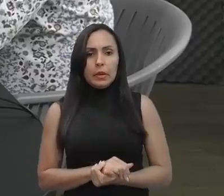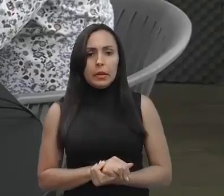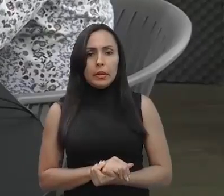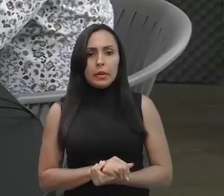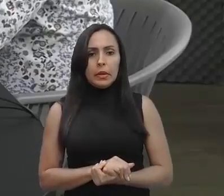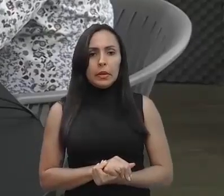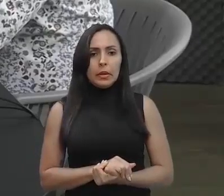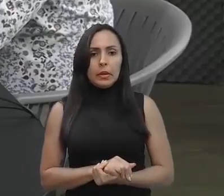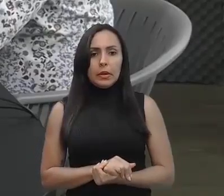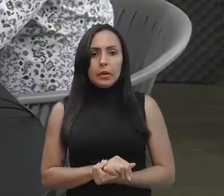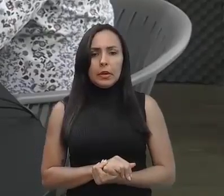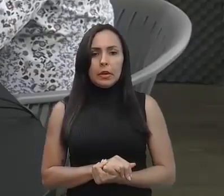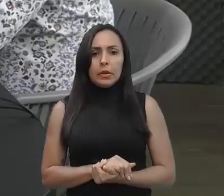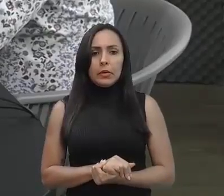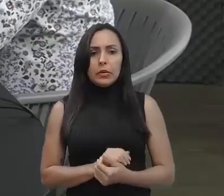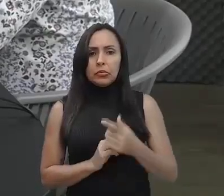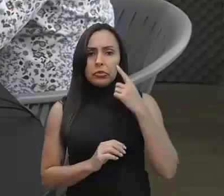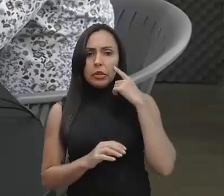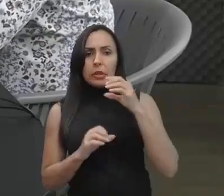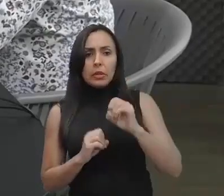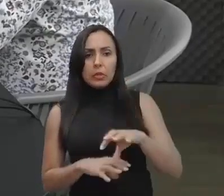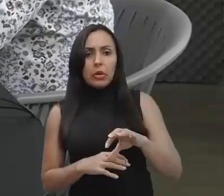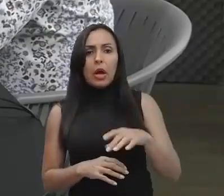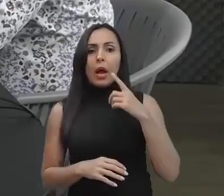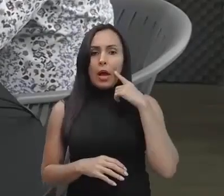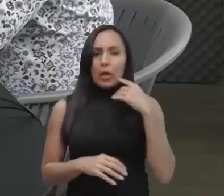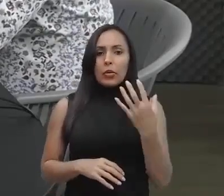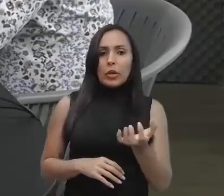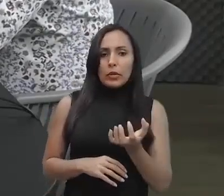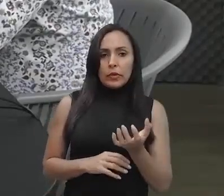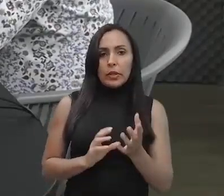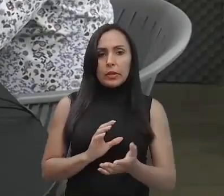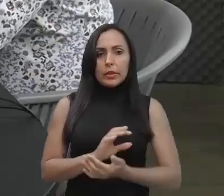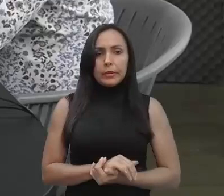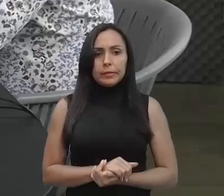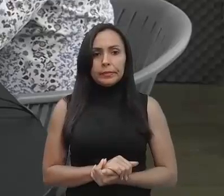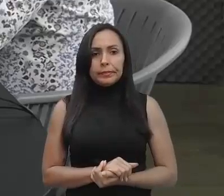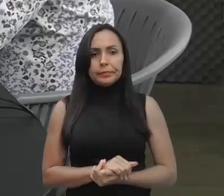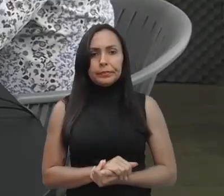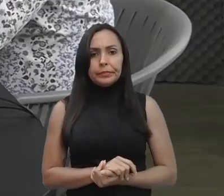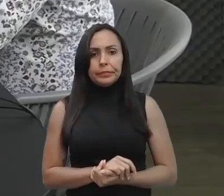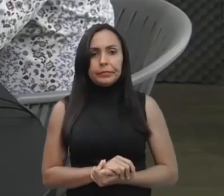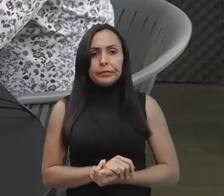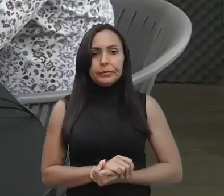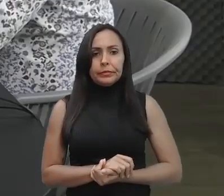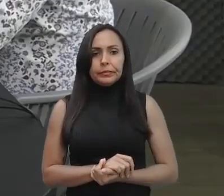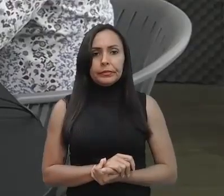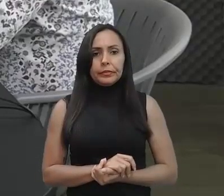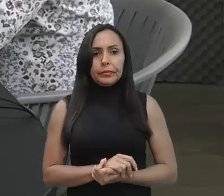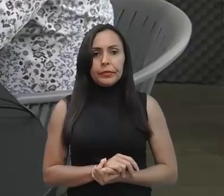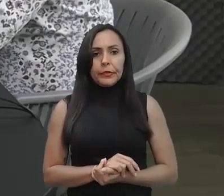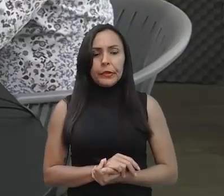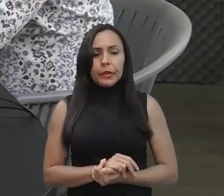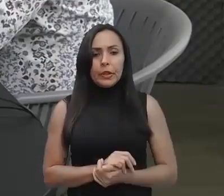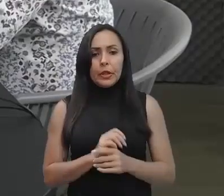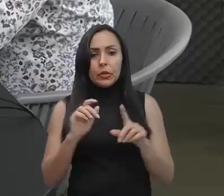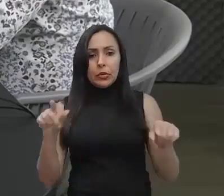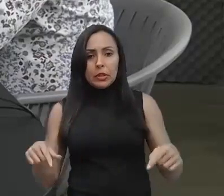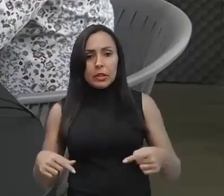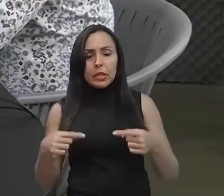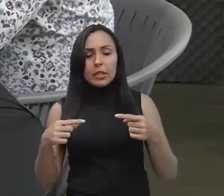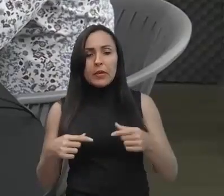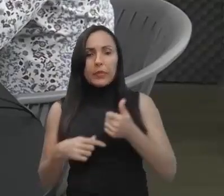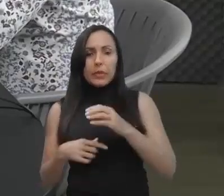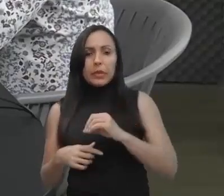eu cheguei na educação disse aí eu quero ficar aqui e aí tô tô tô nesse nesse desafio aí há 10 anos muito